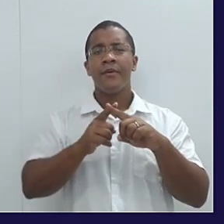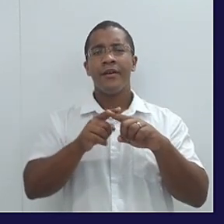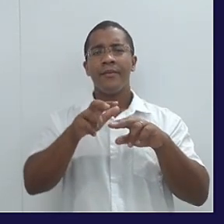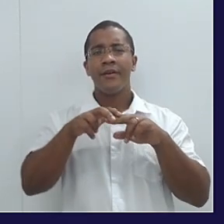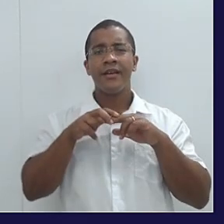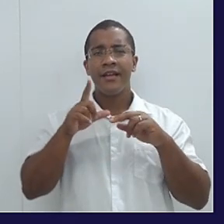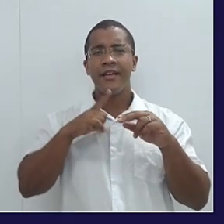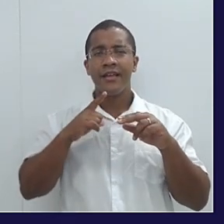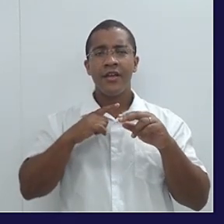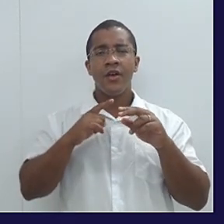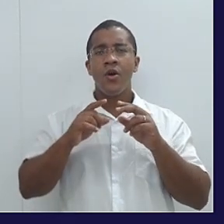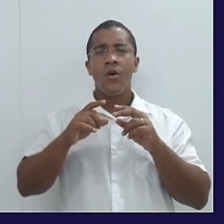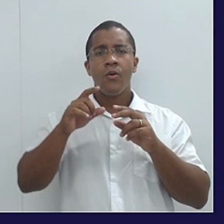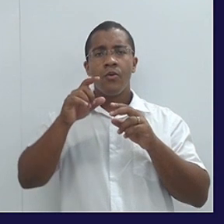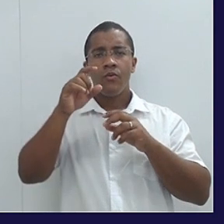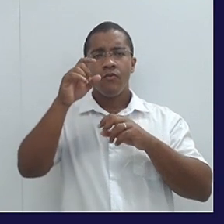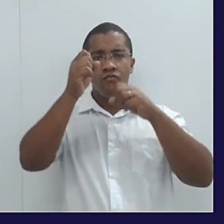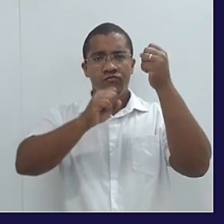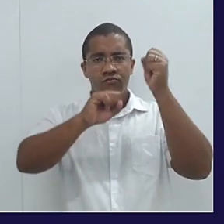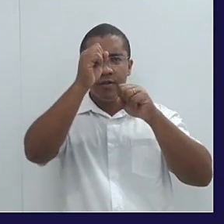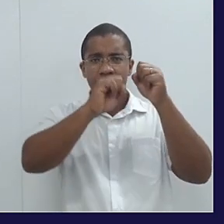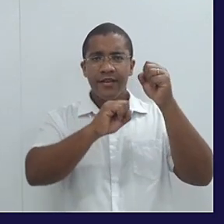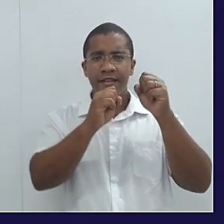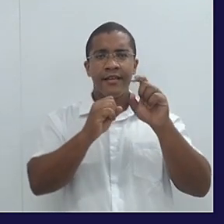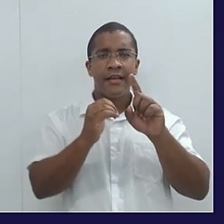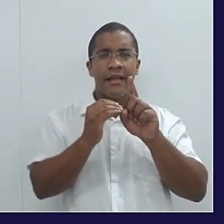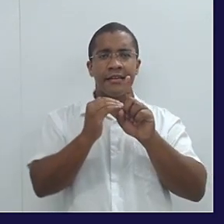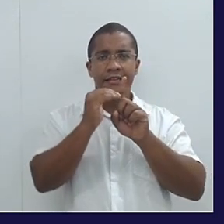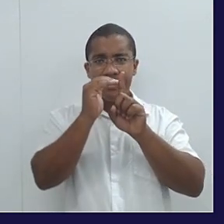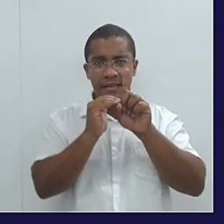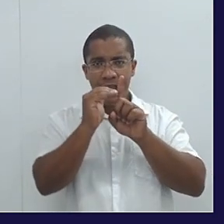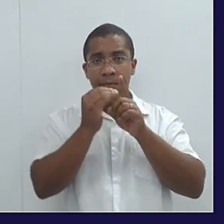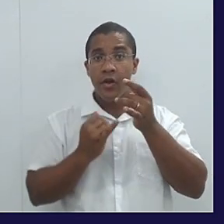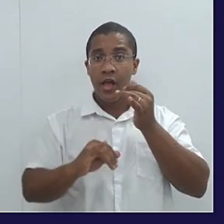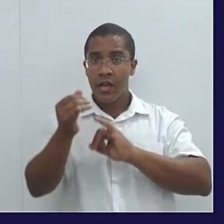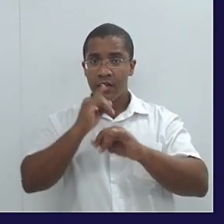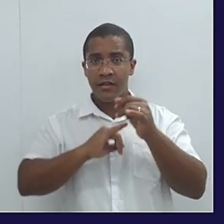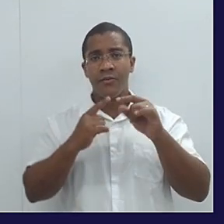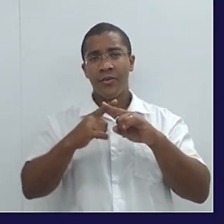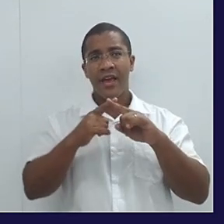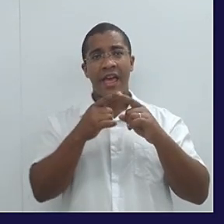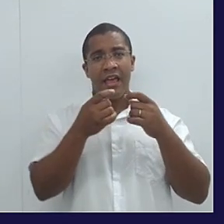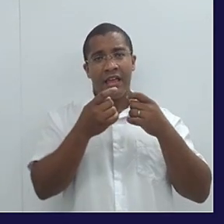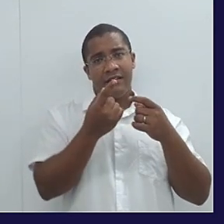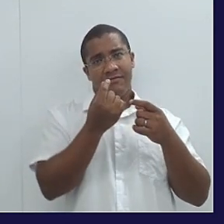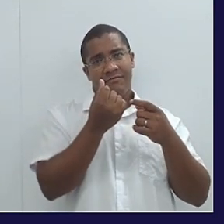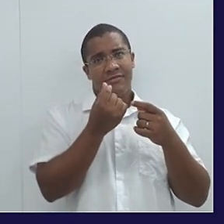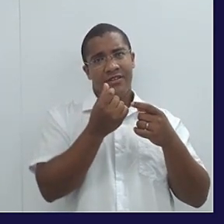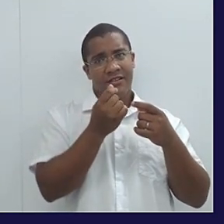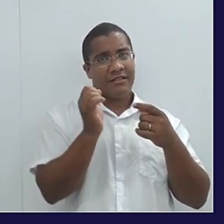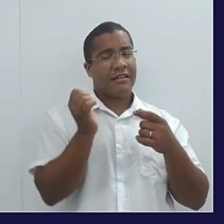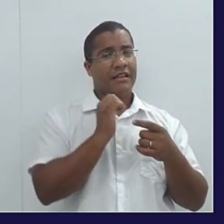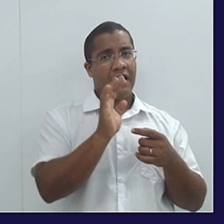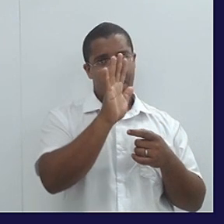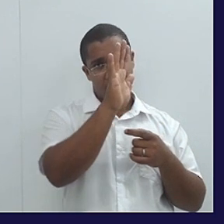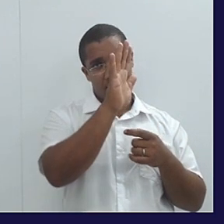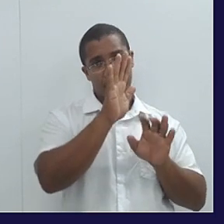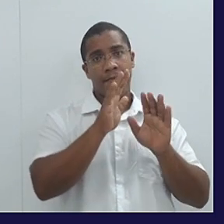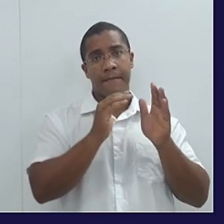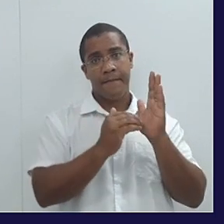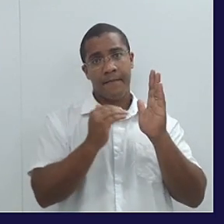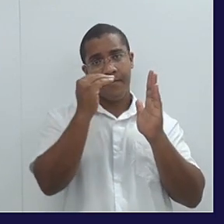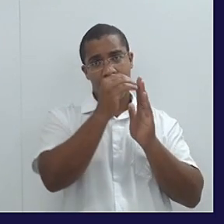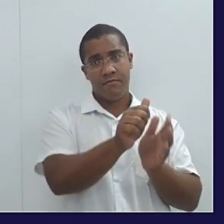de usinas termoelétricas mais caras que as usinas hidroelétricas. A cor da bandeira tarifária